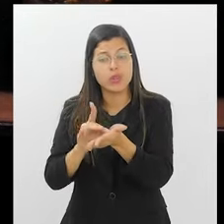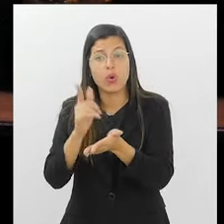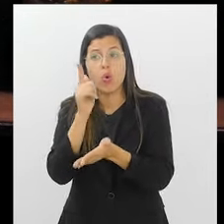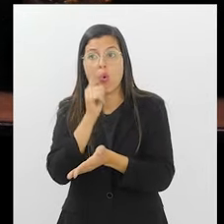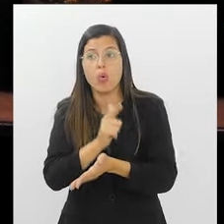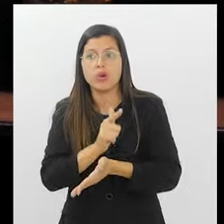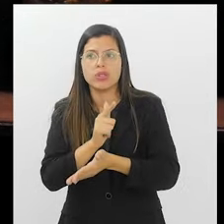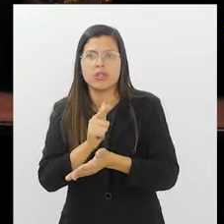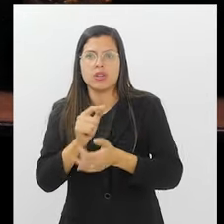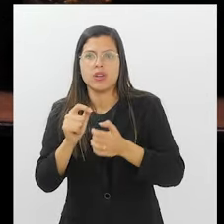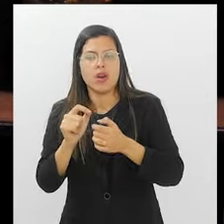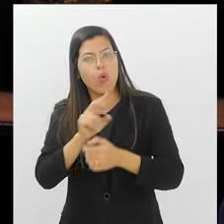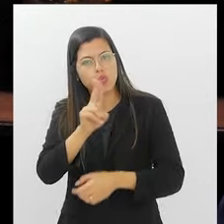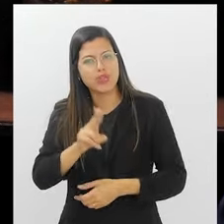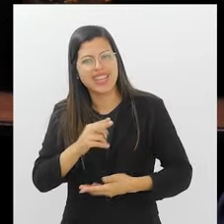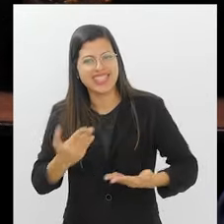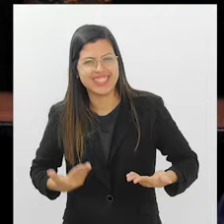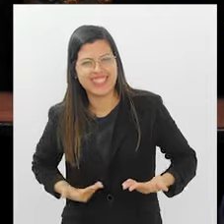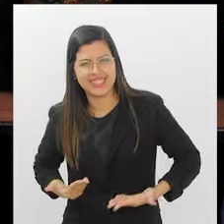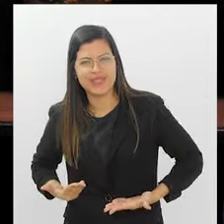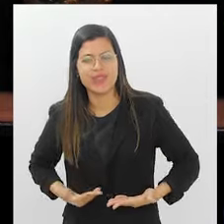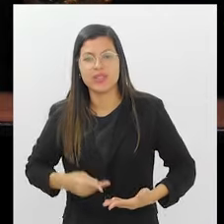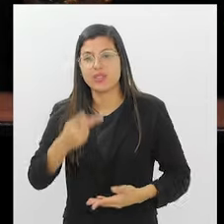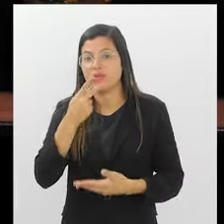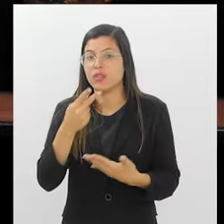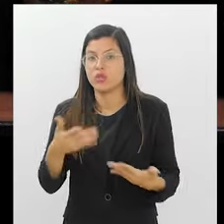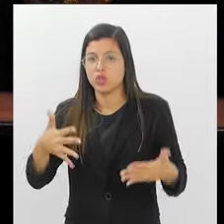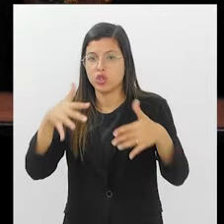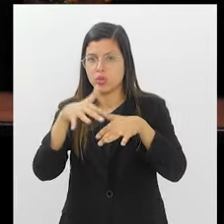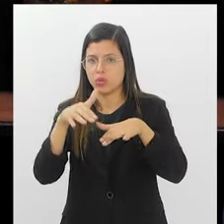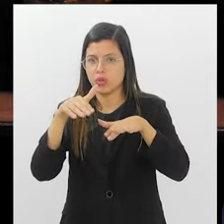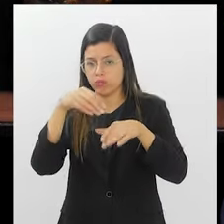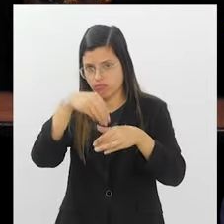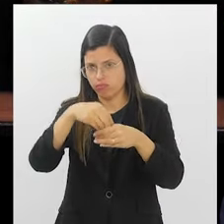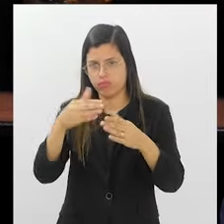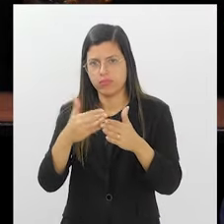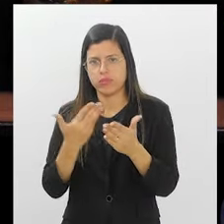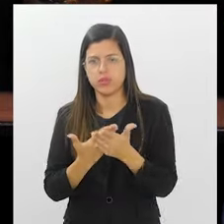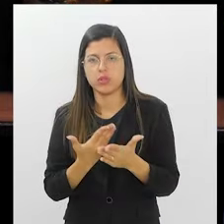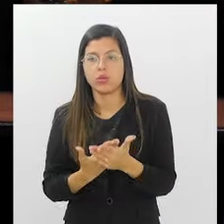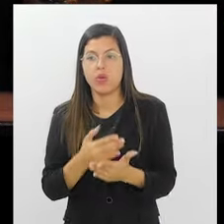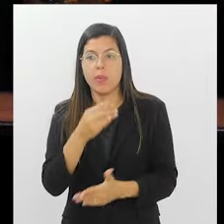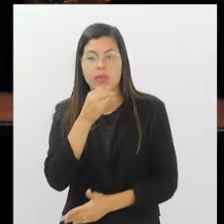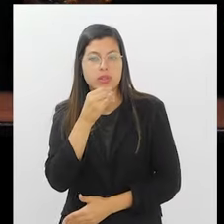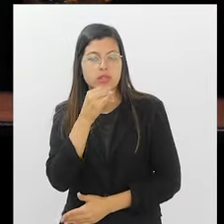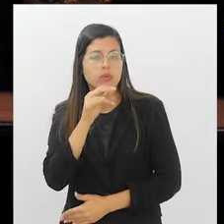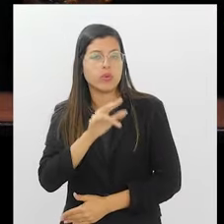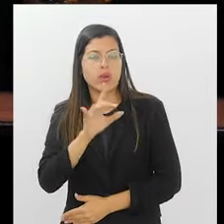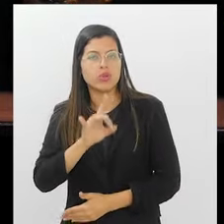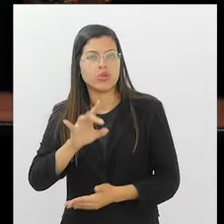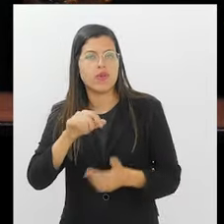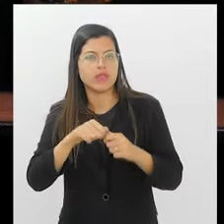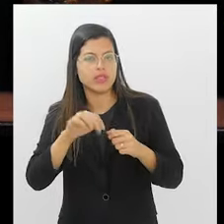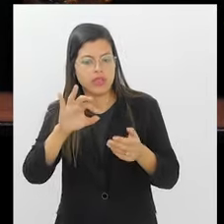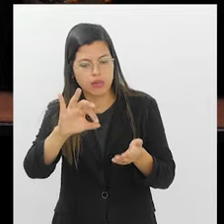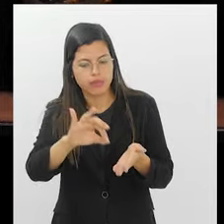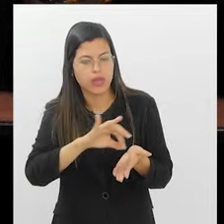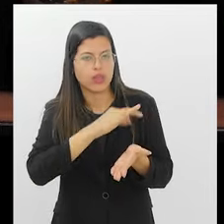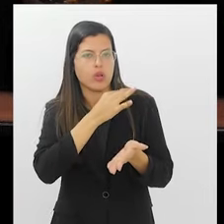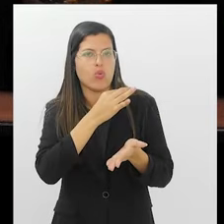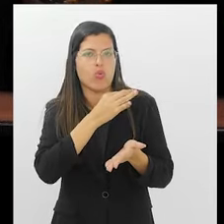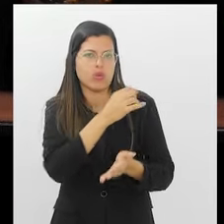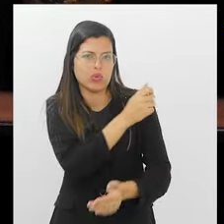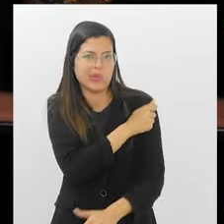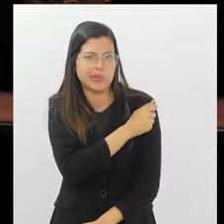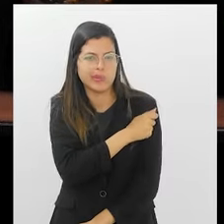fato, usufruir desses serviços. Então, quando nós falamos sobre inclusão em escola, por exemplo, não é só fazer a matrícula desse